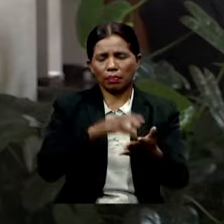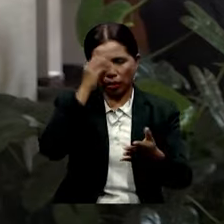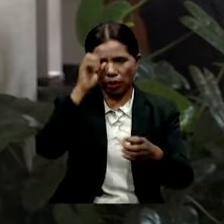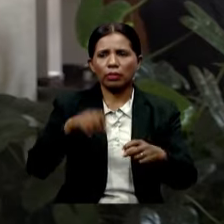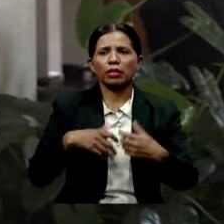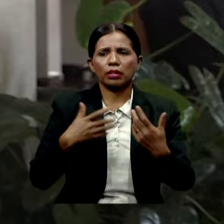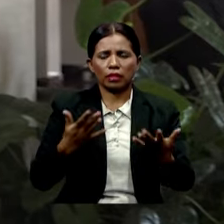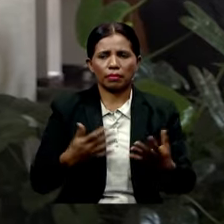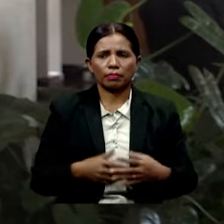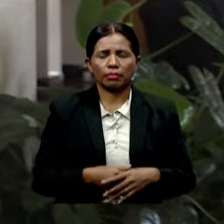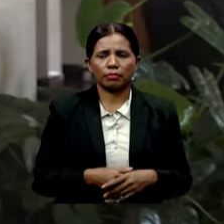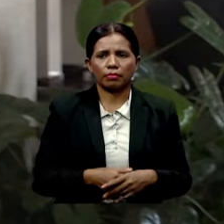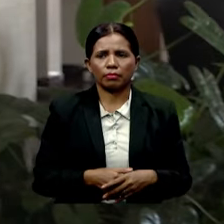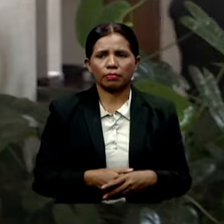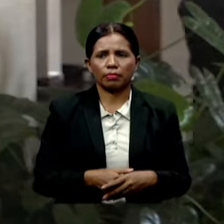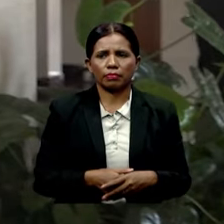professor.